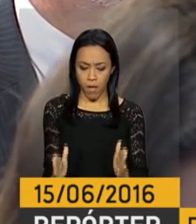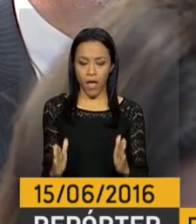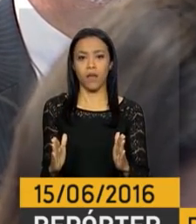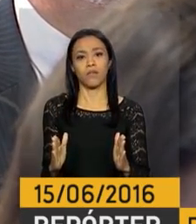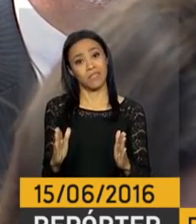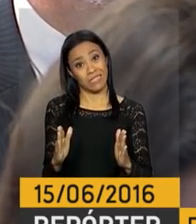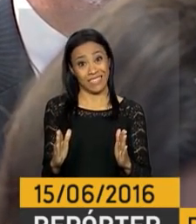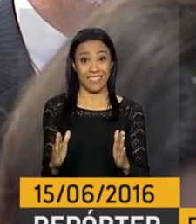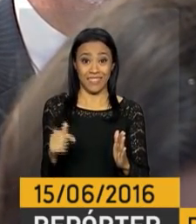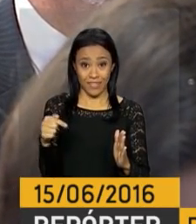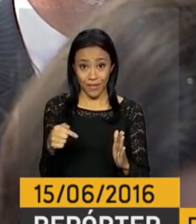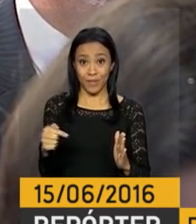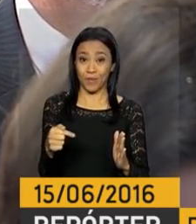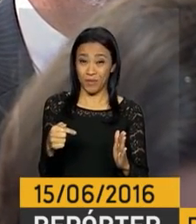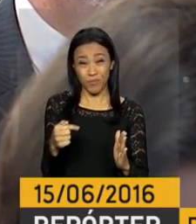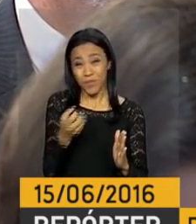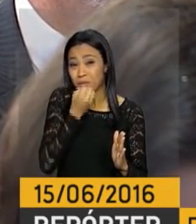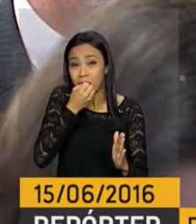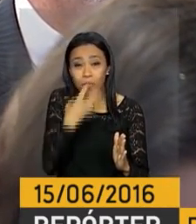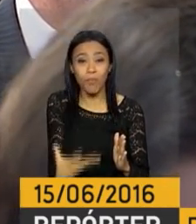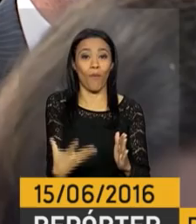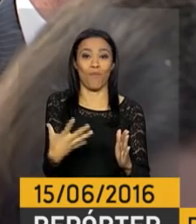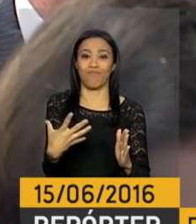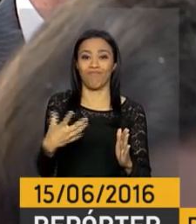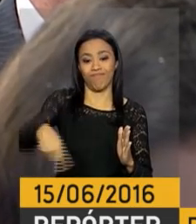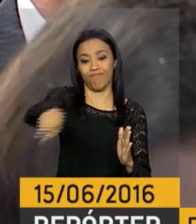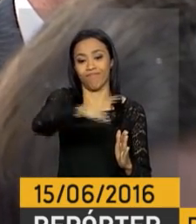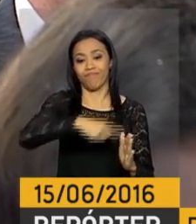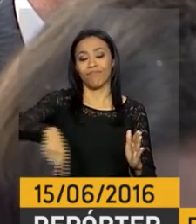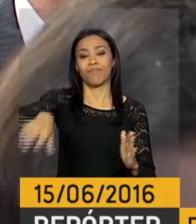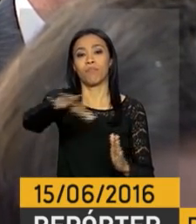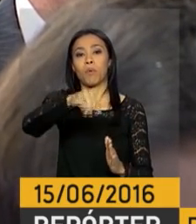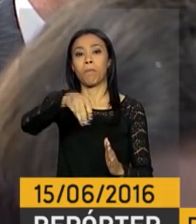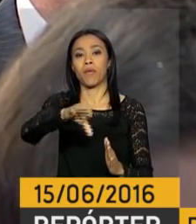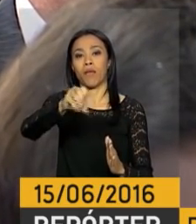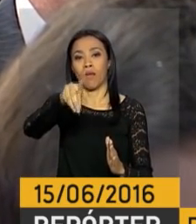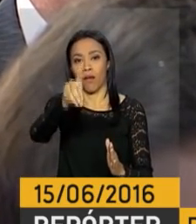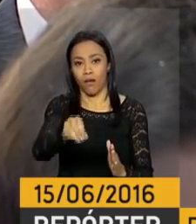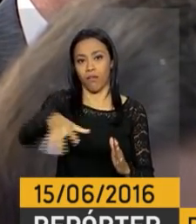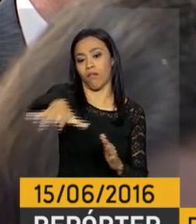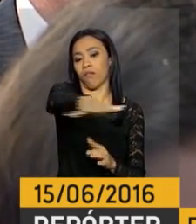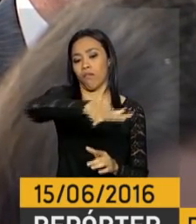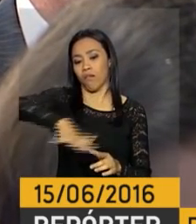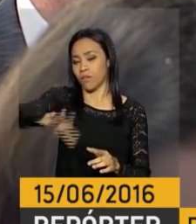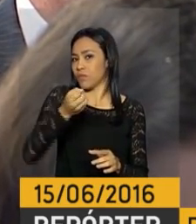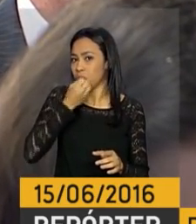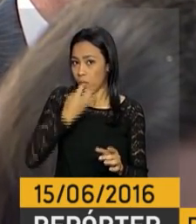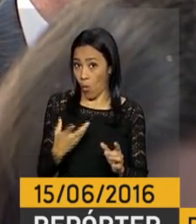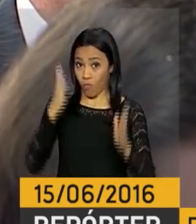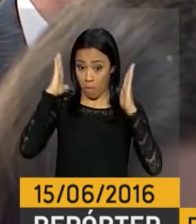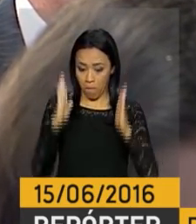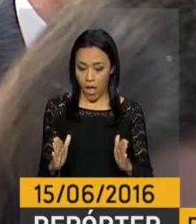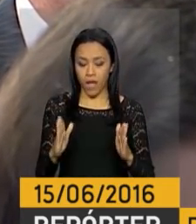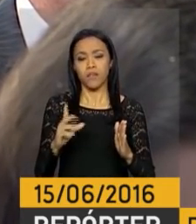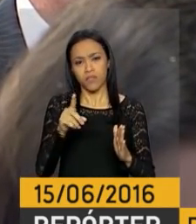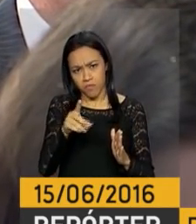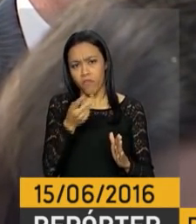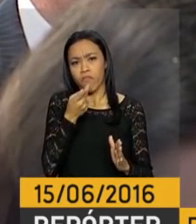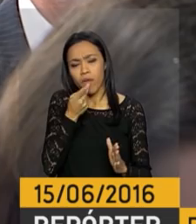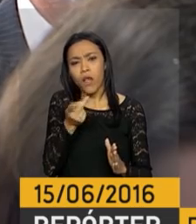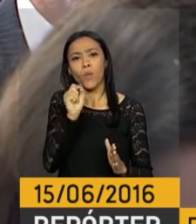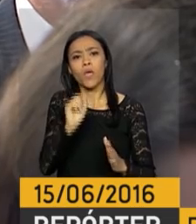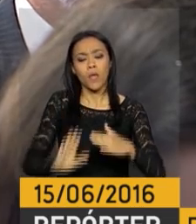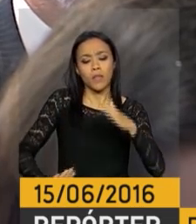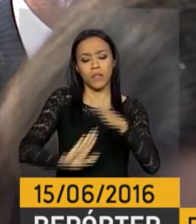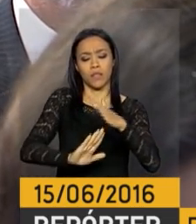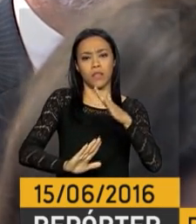trato poderia mandar uma sinal negativa para o mercado, que o senhor favorecia ou apoiava a colocar um teto permanente